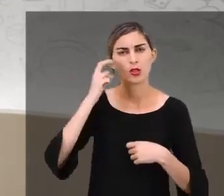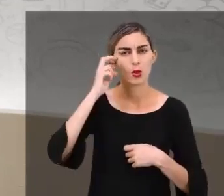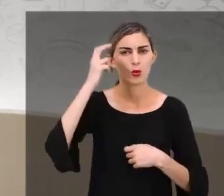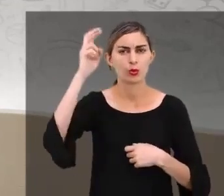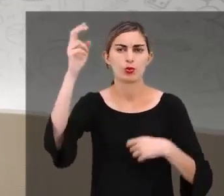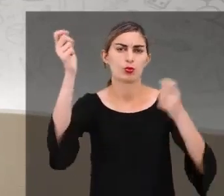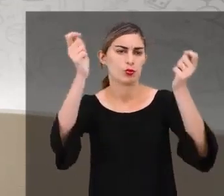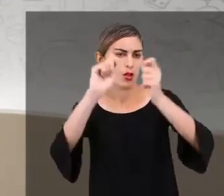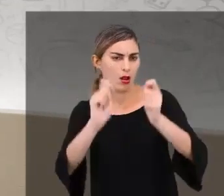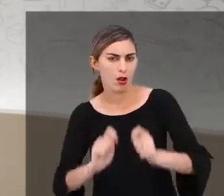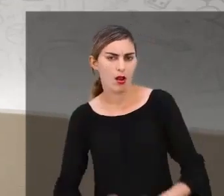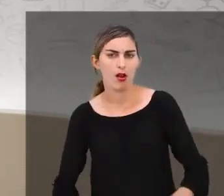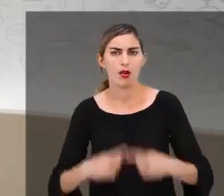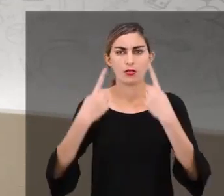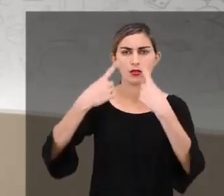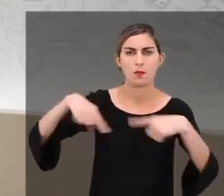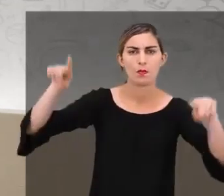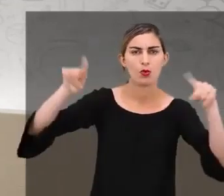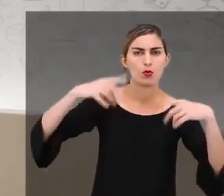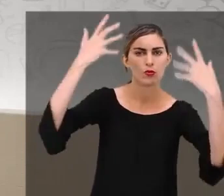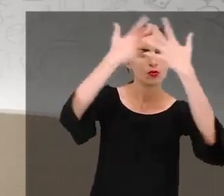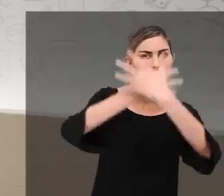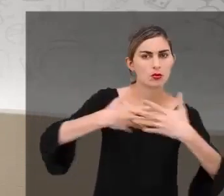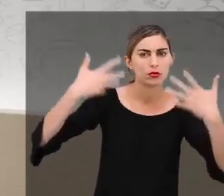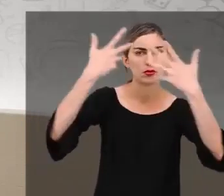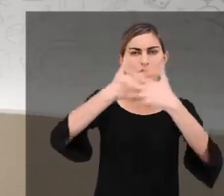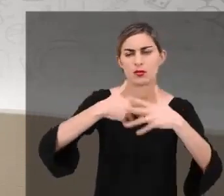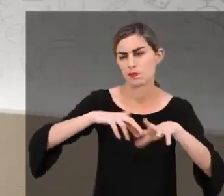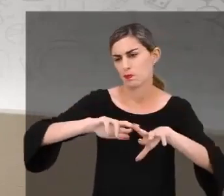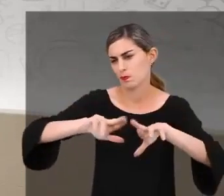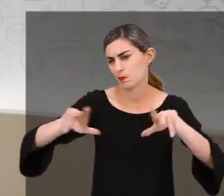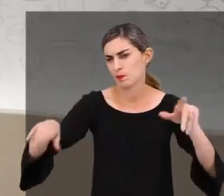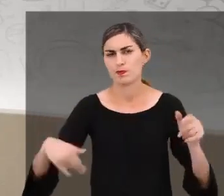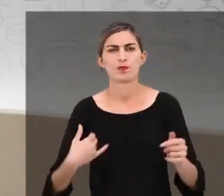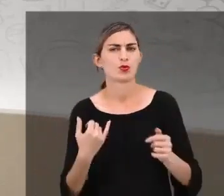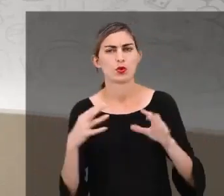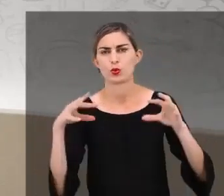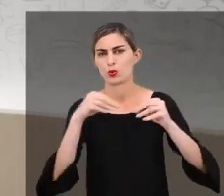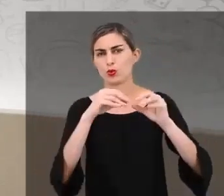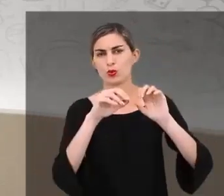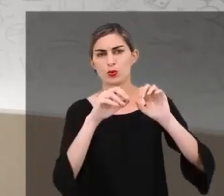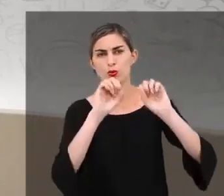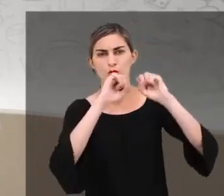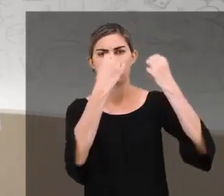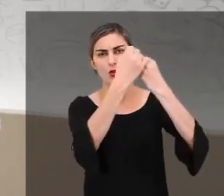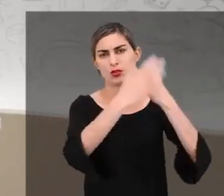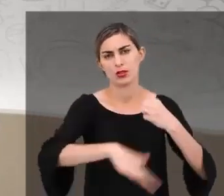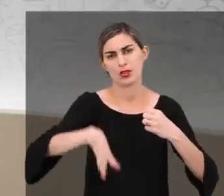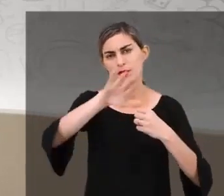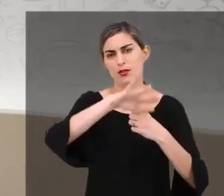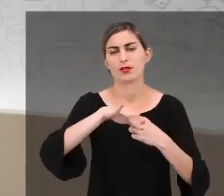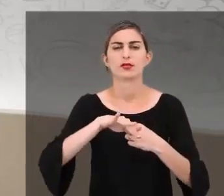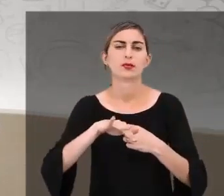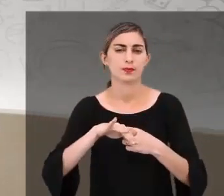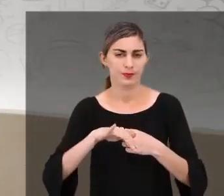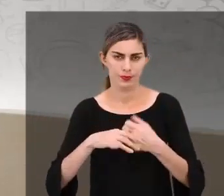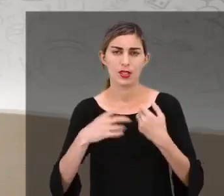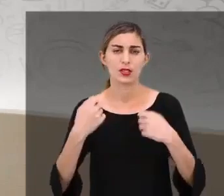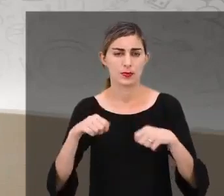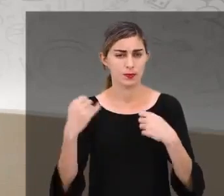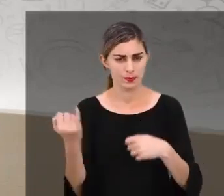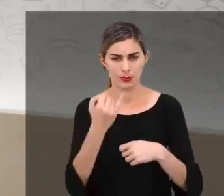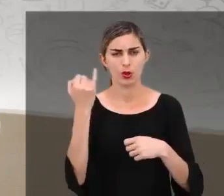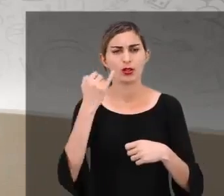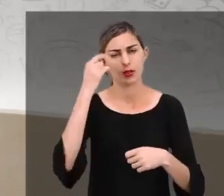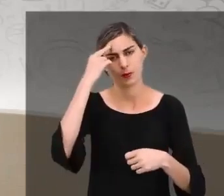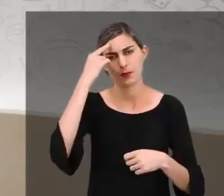culturais, artísticos, musicais, por exemplo, e todos os registros que uma sociedade produz. Nesse sentido, é importante a gente